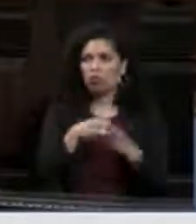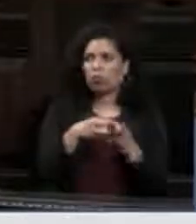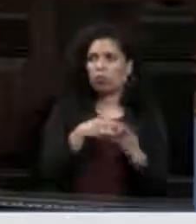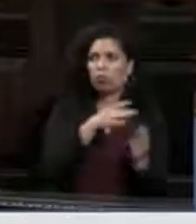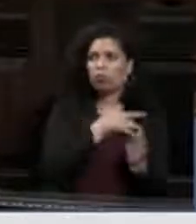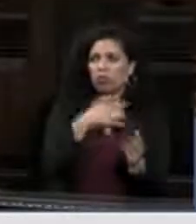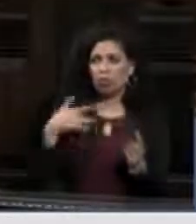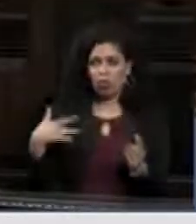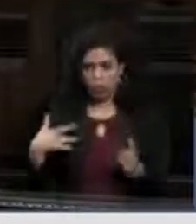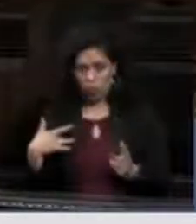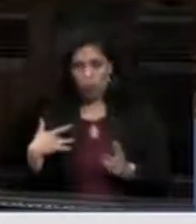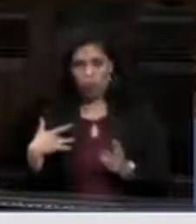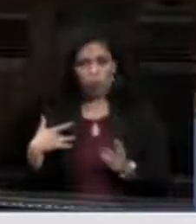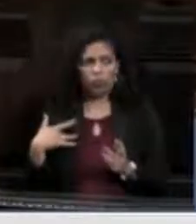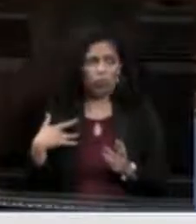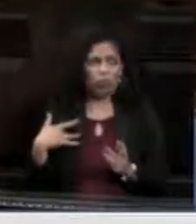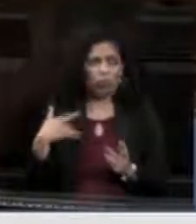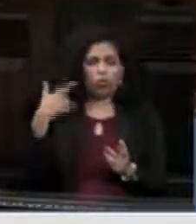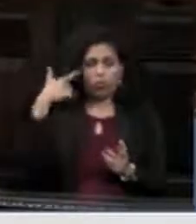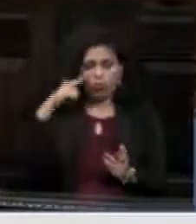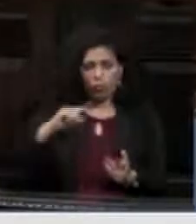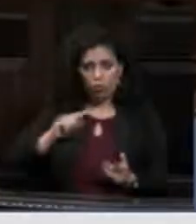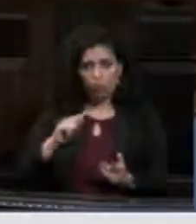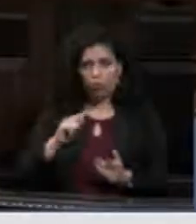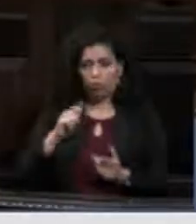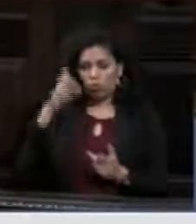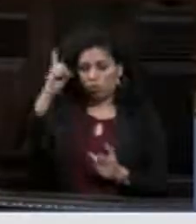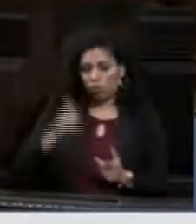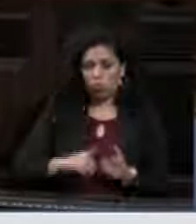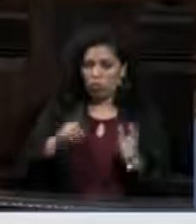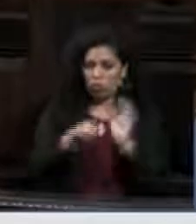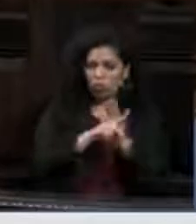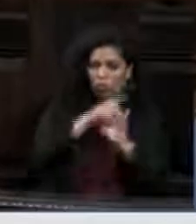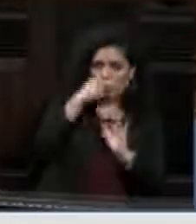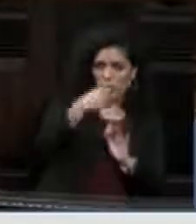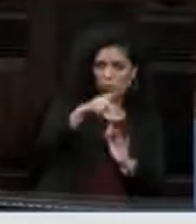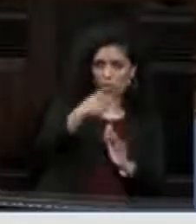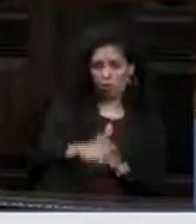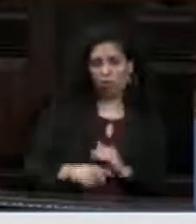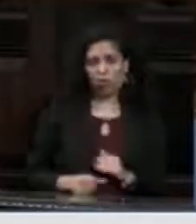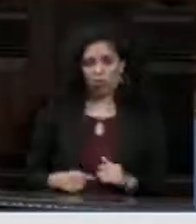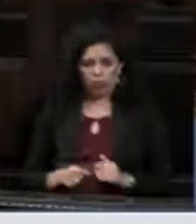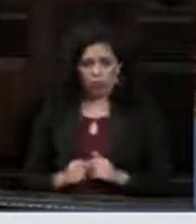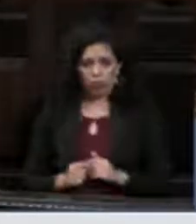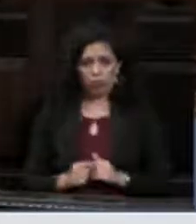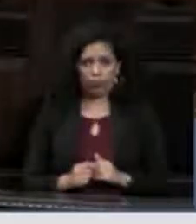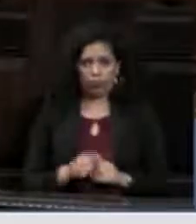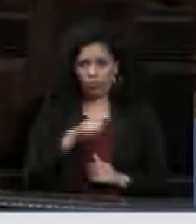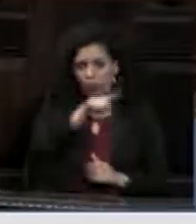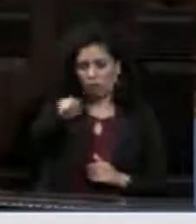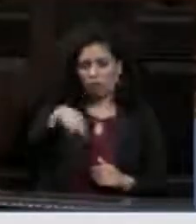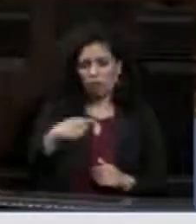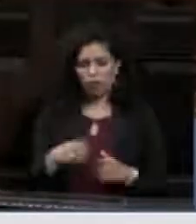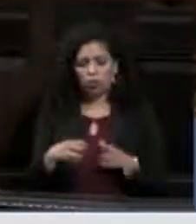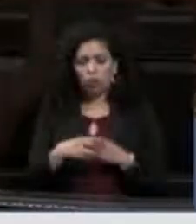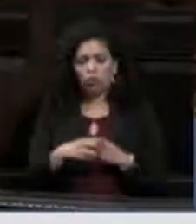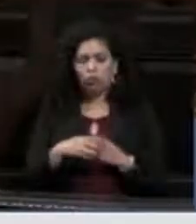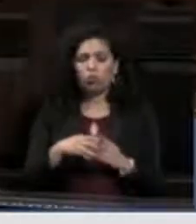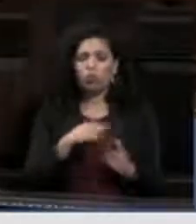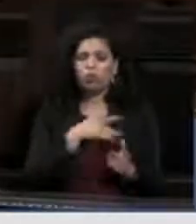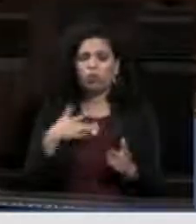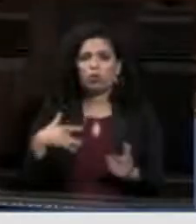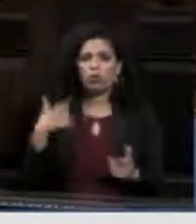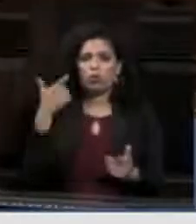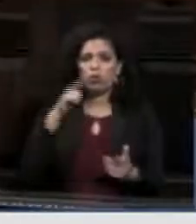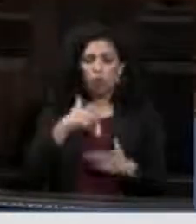essa casa, entre, enfim, em vigor e esses trabalhadores passem a poder desfrutar desse direito a uma